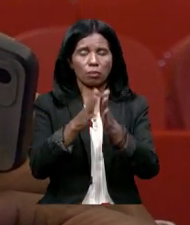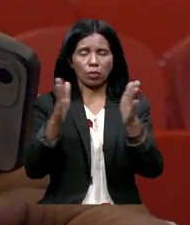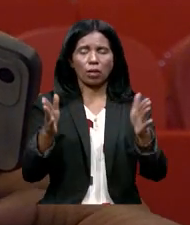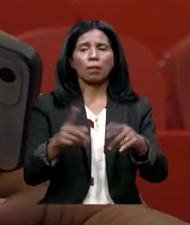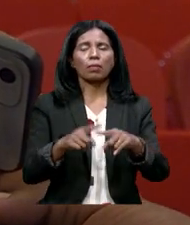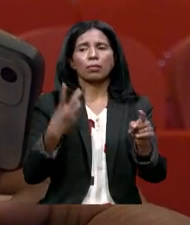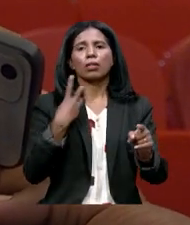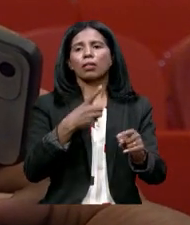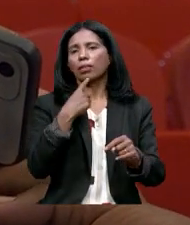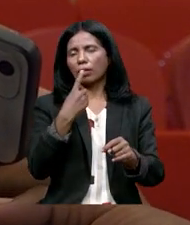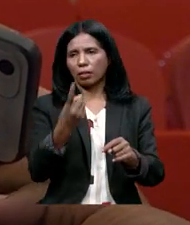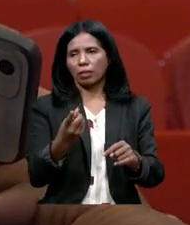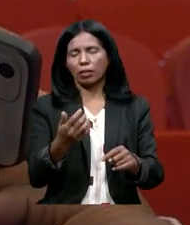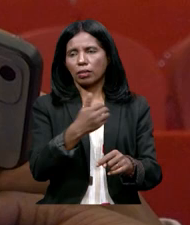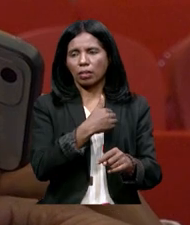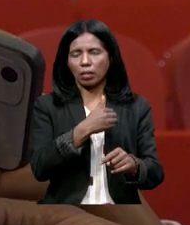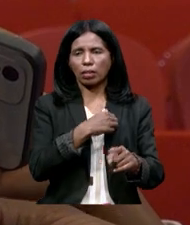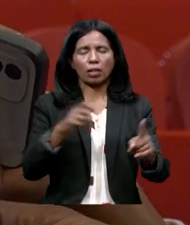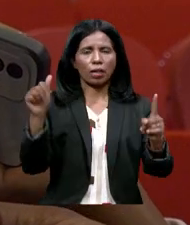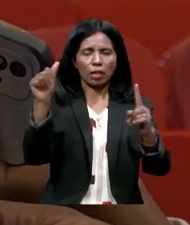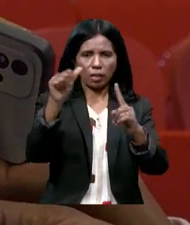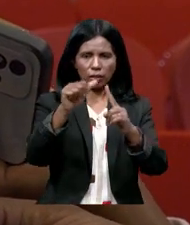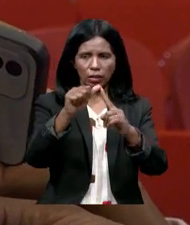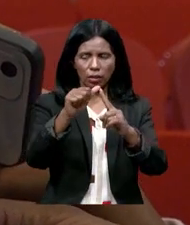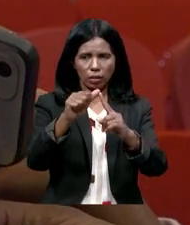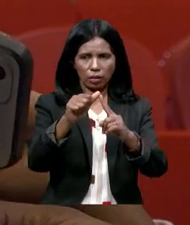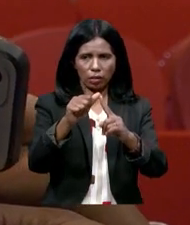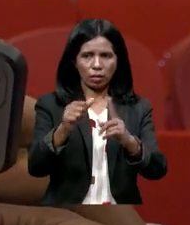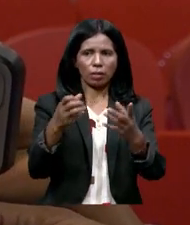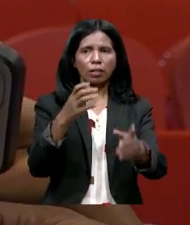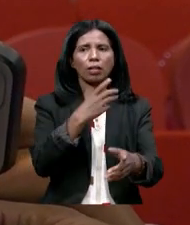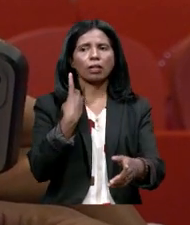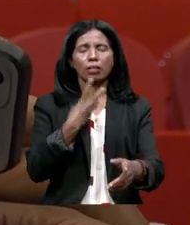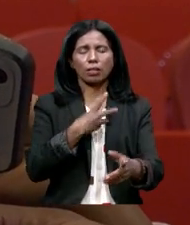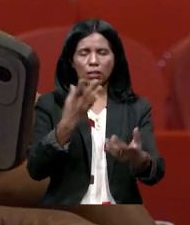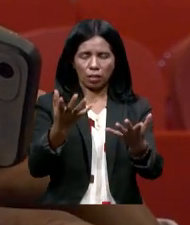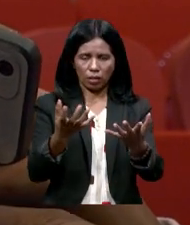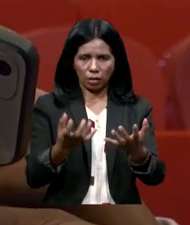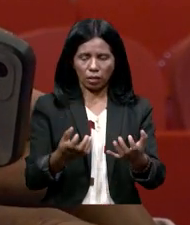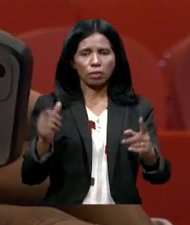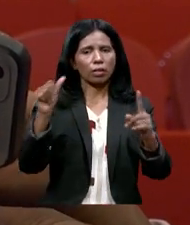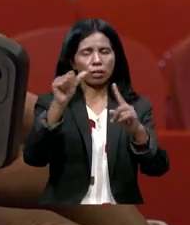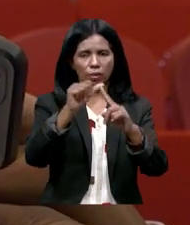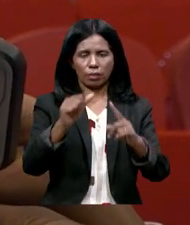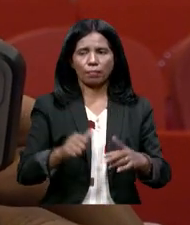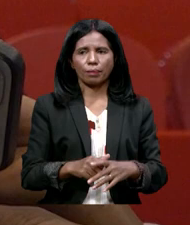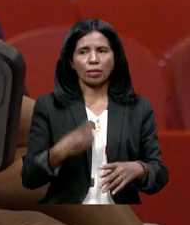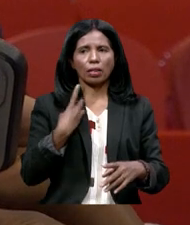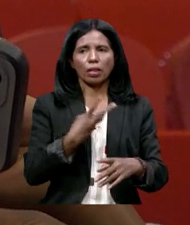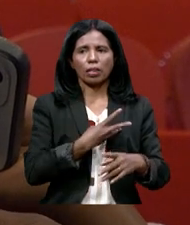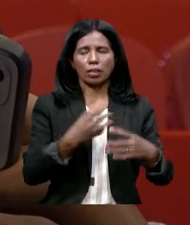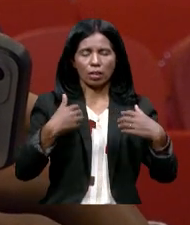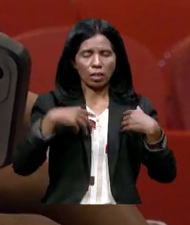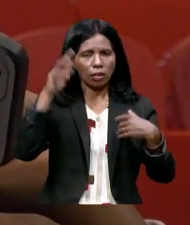e tem a gente que se dá o que atinge, mas não bem, máximo, mas não bem aqui está a cara a tu atinge. E tem a